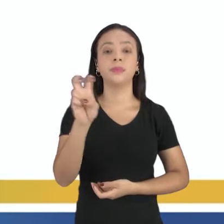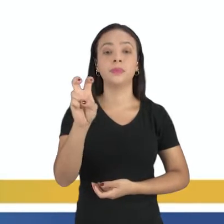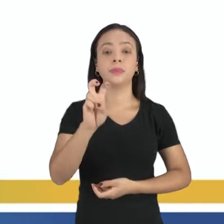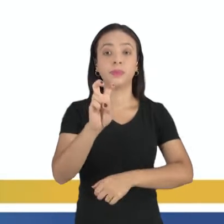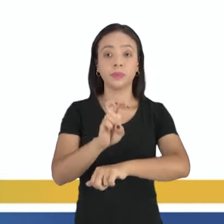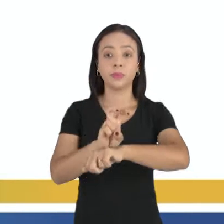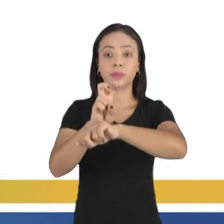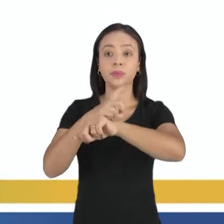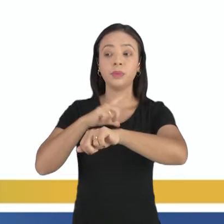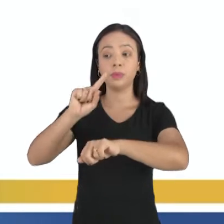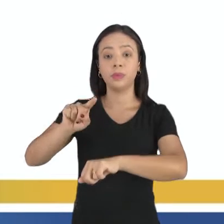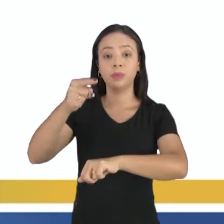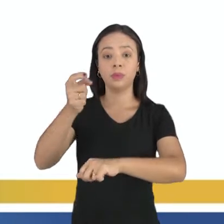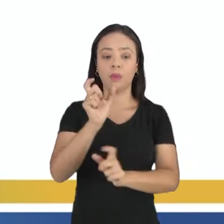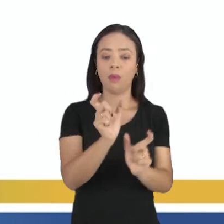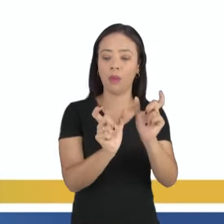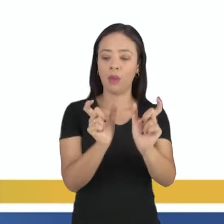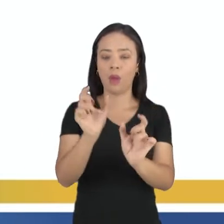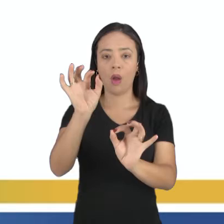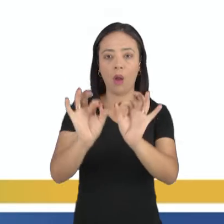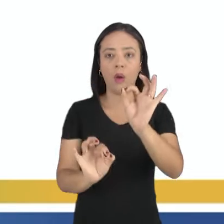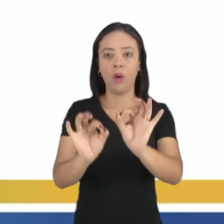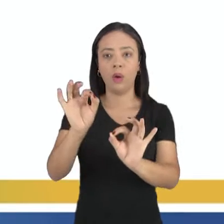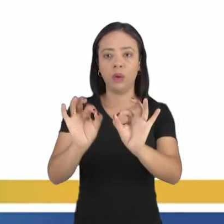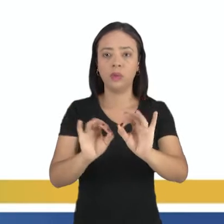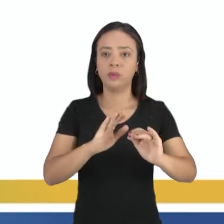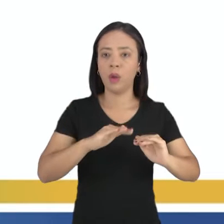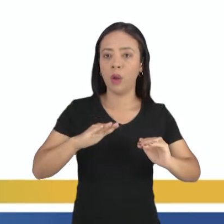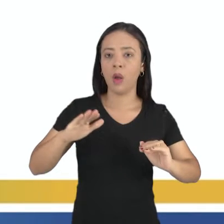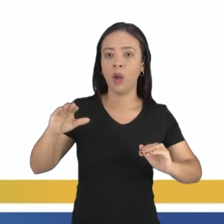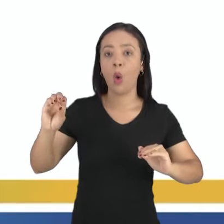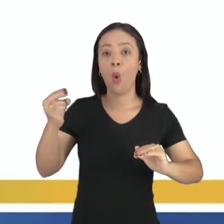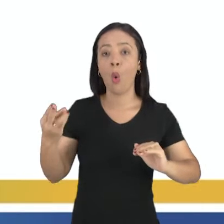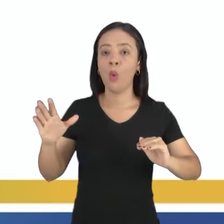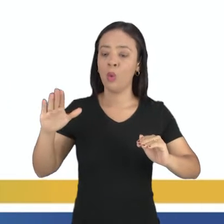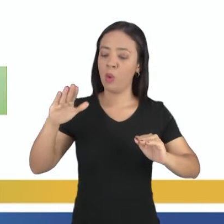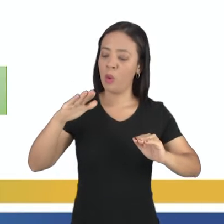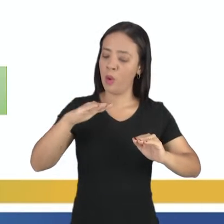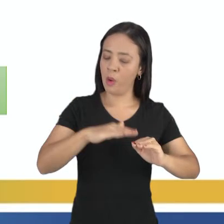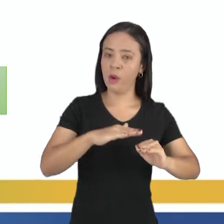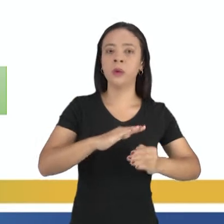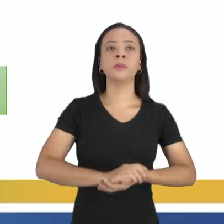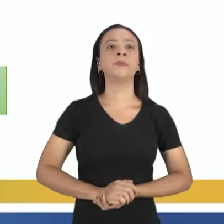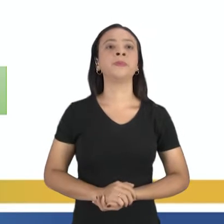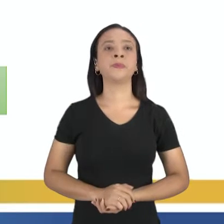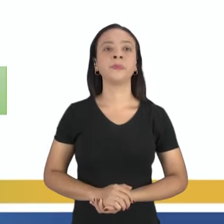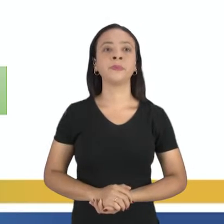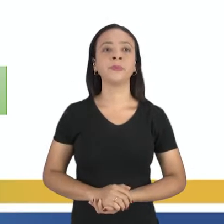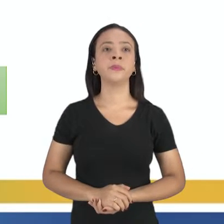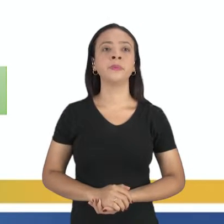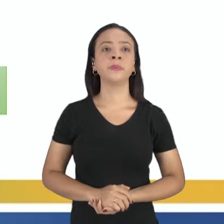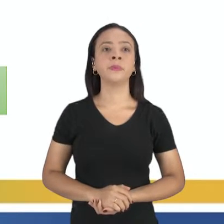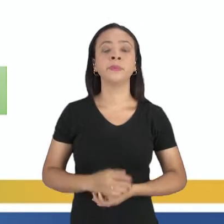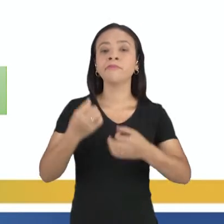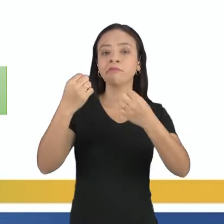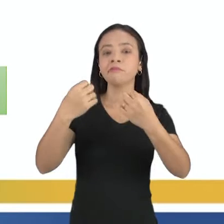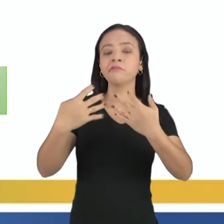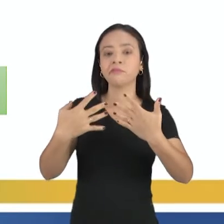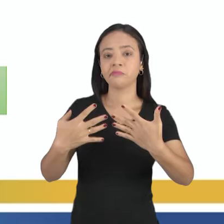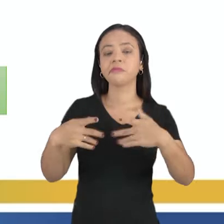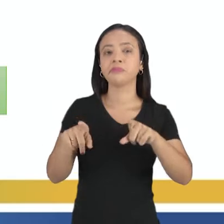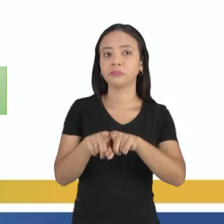posição após os dados serem ordenados, em ordem crescente ou decrescente. Falando sobre